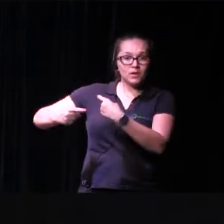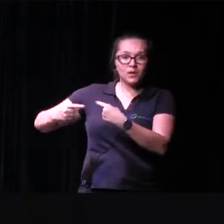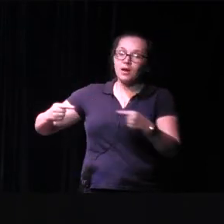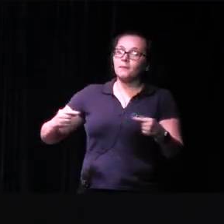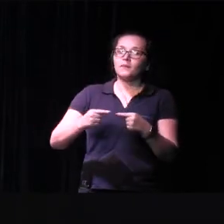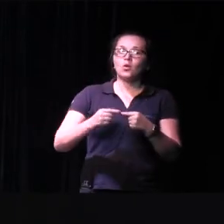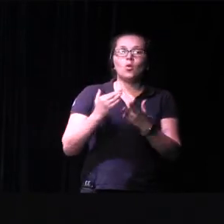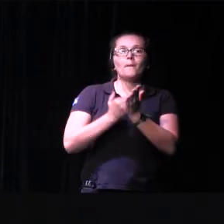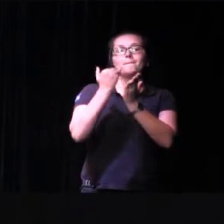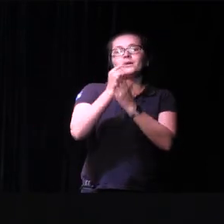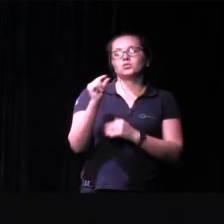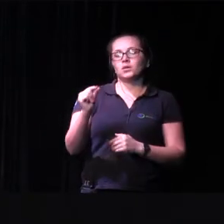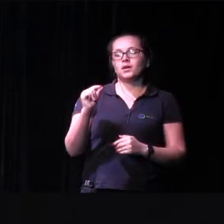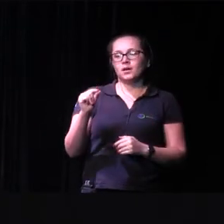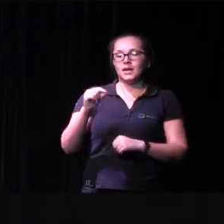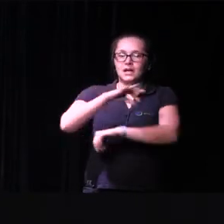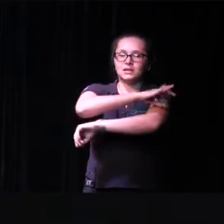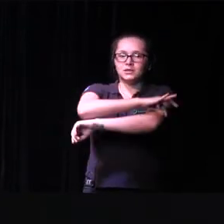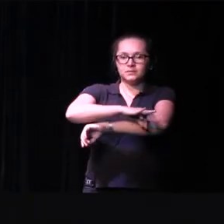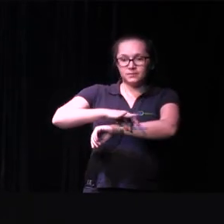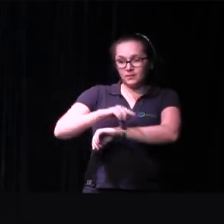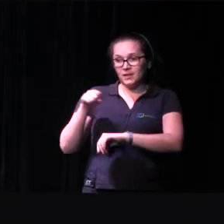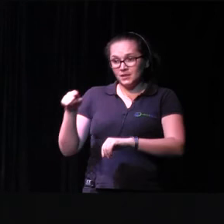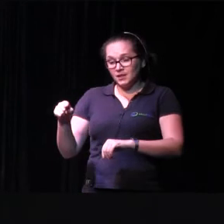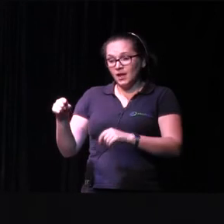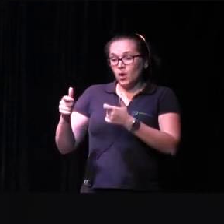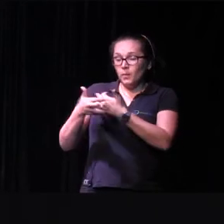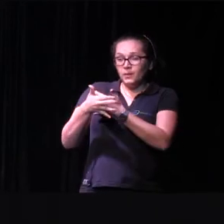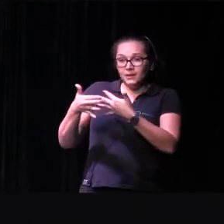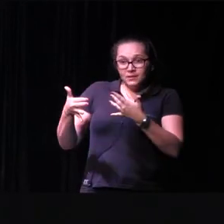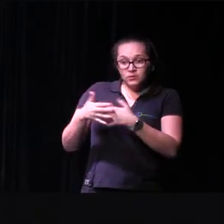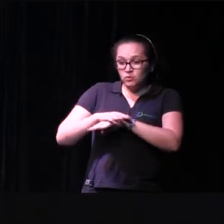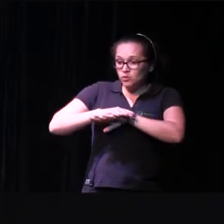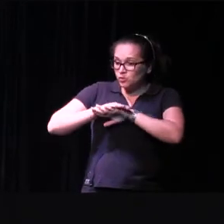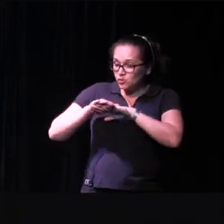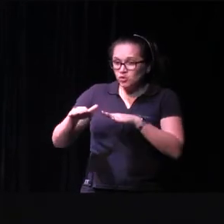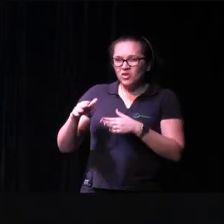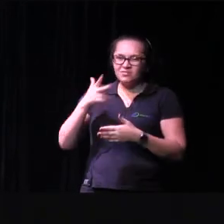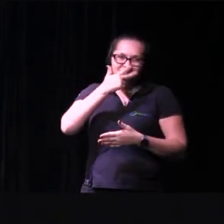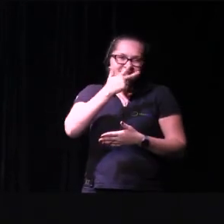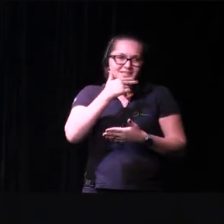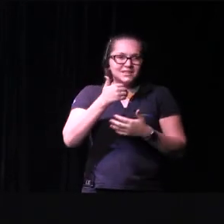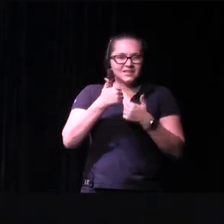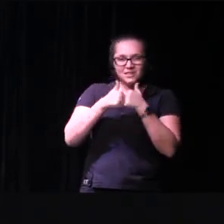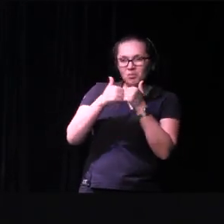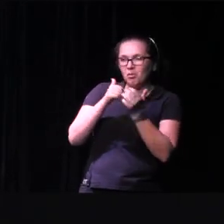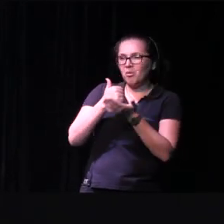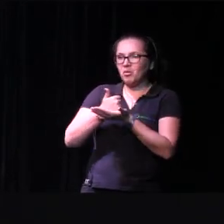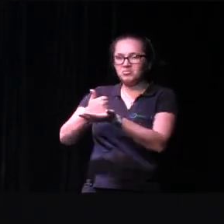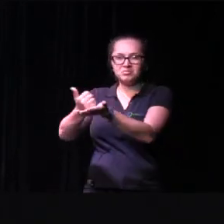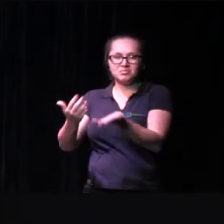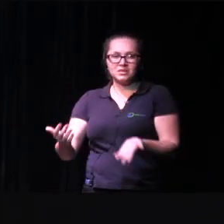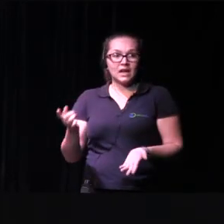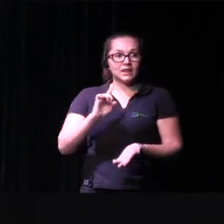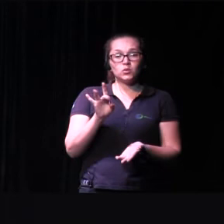entendia o urbanismo apenas como transporte, não apenas público, mas também um